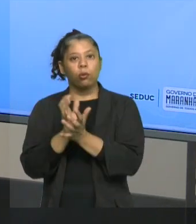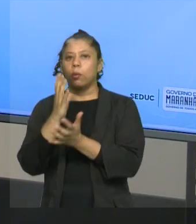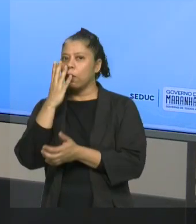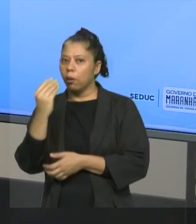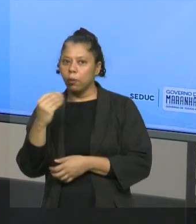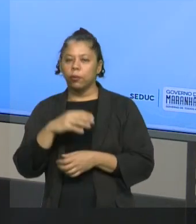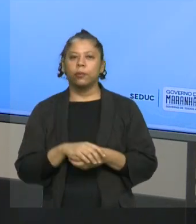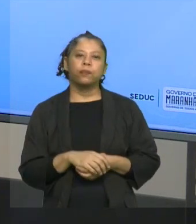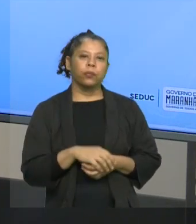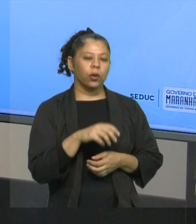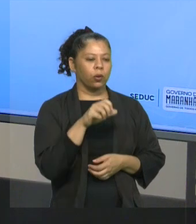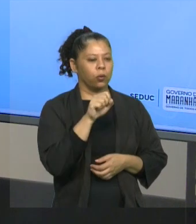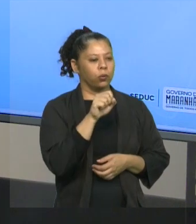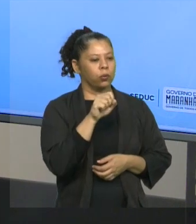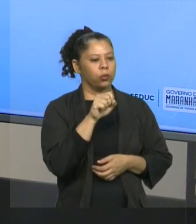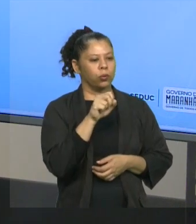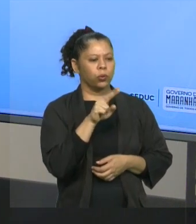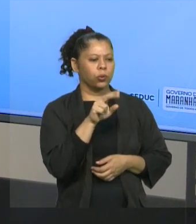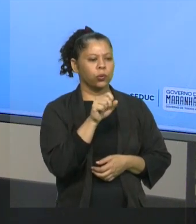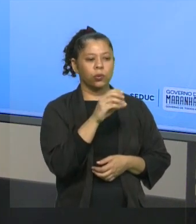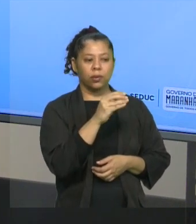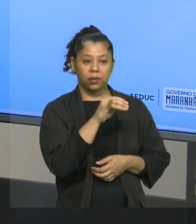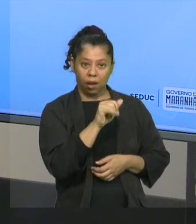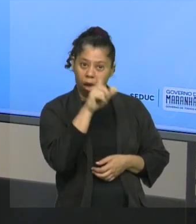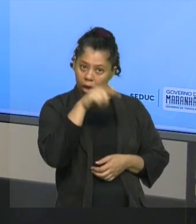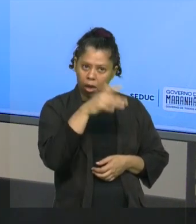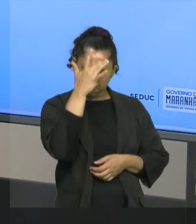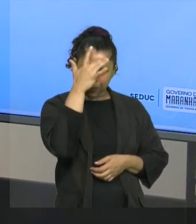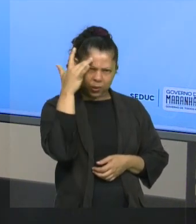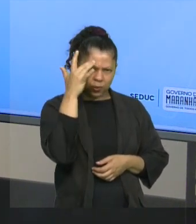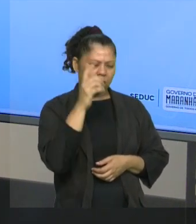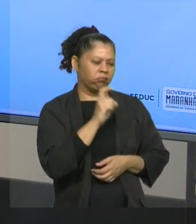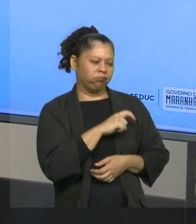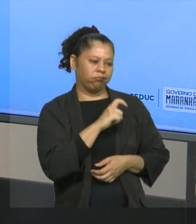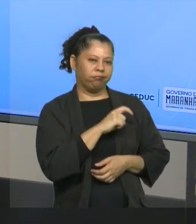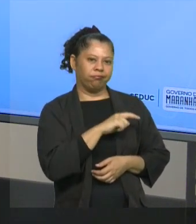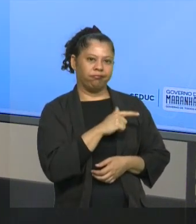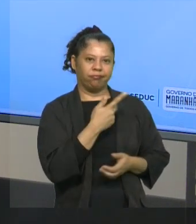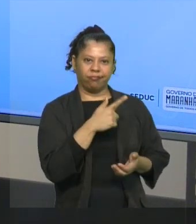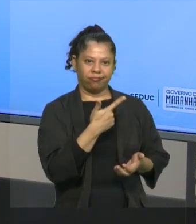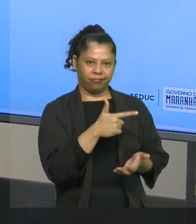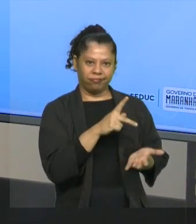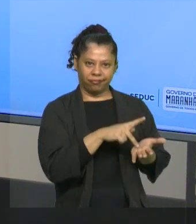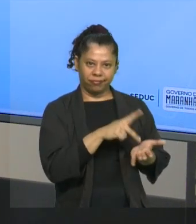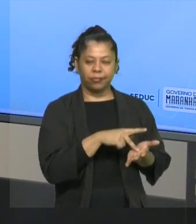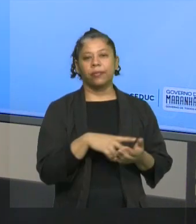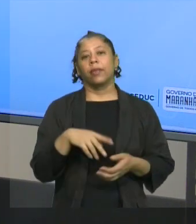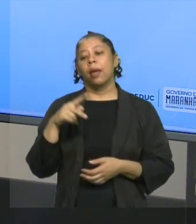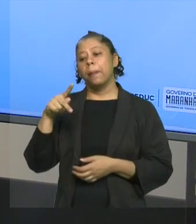súcia de pessoas desonestas, Panamá de borboletas,